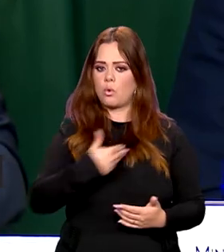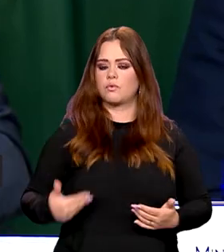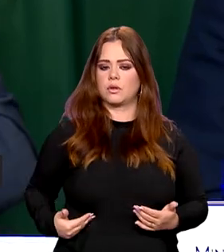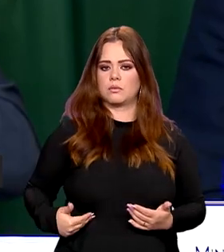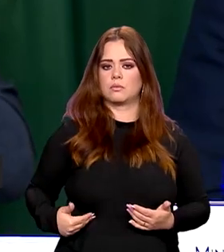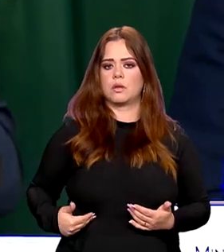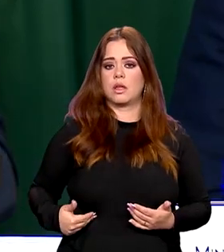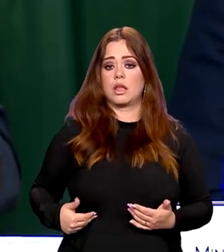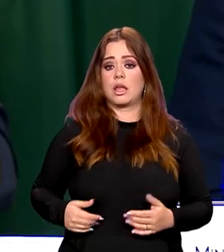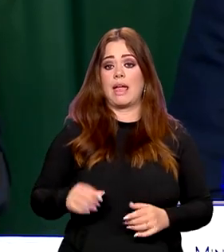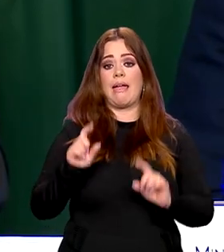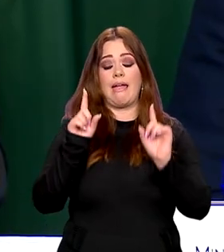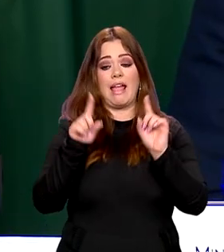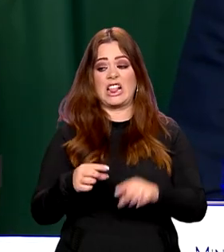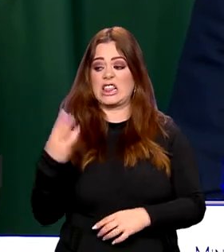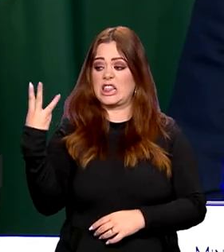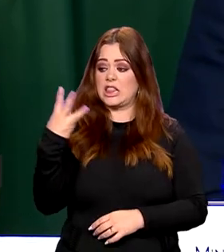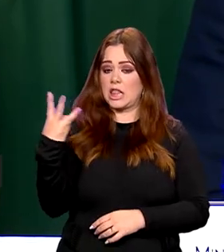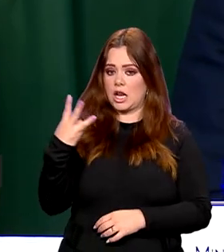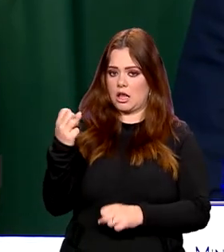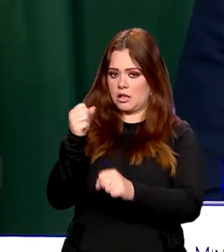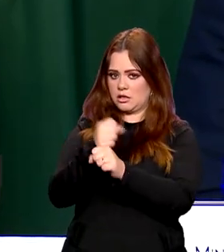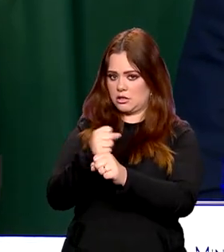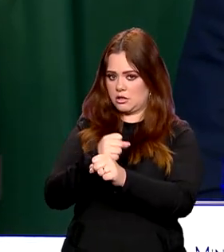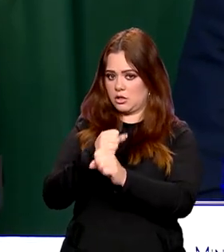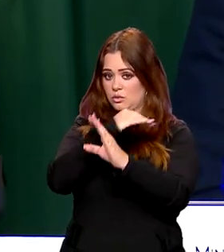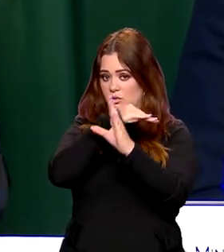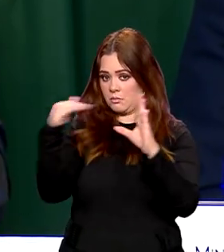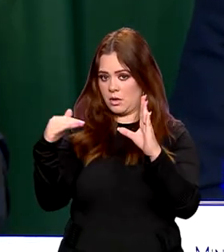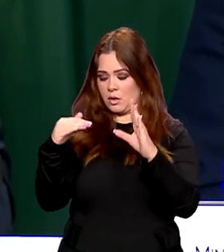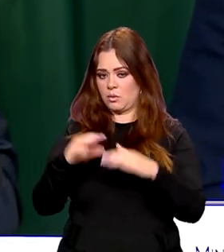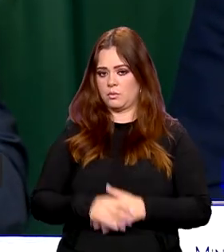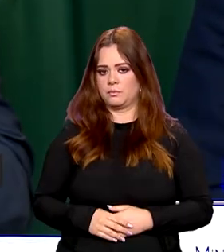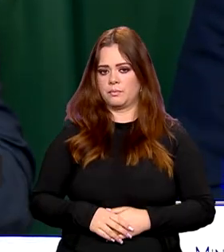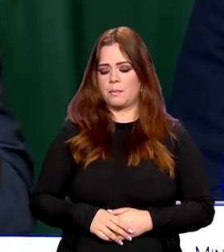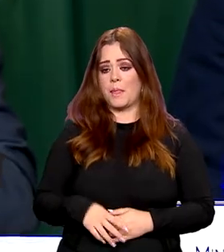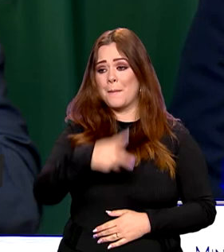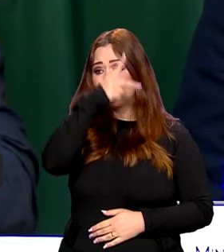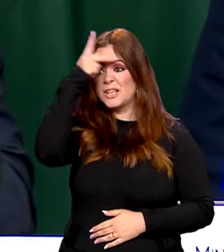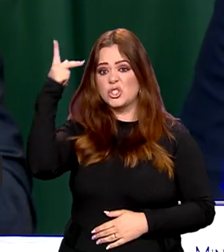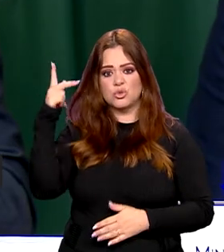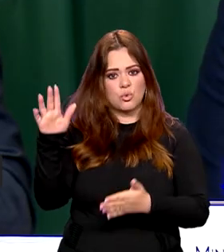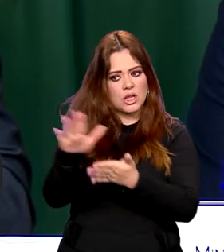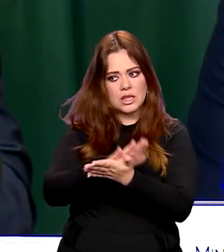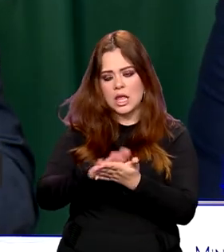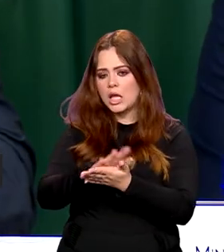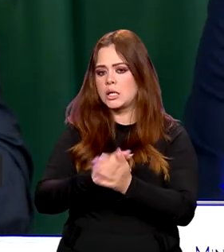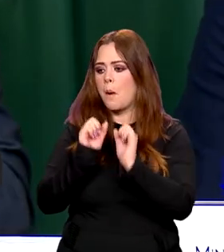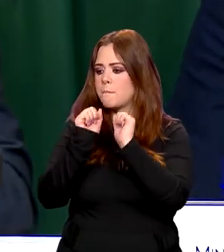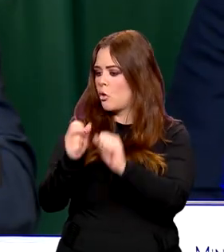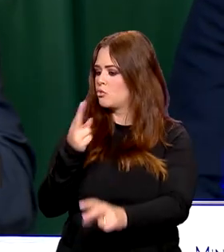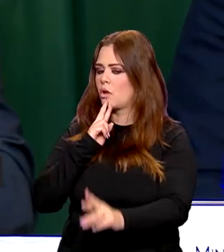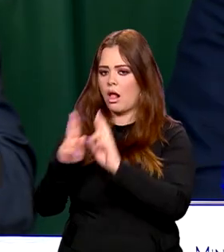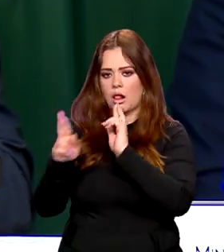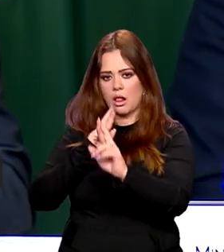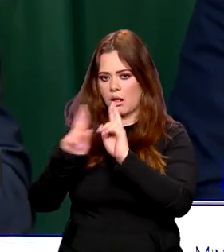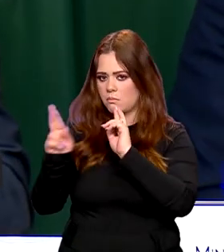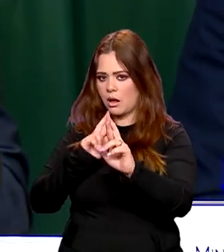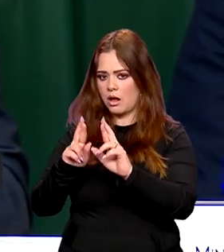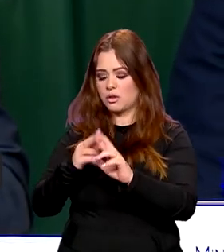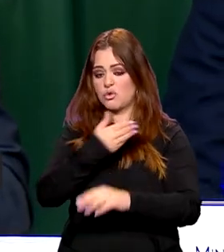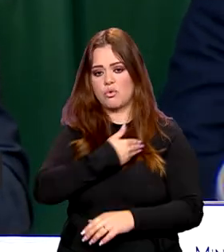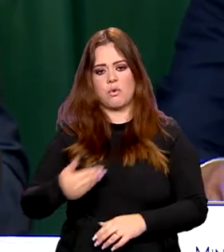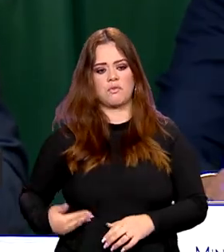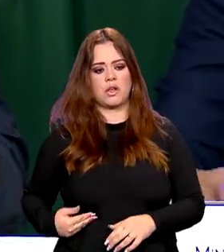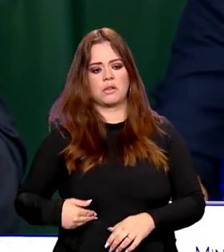governo, serão 3 anos e meio... em que ninguém vai poder se queixar que o governo está